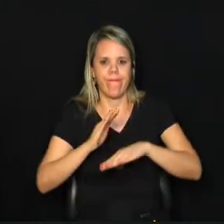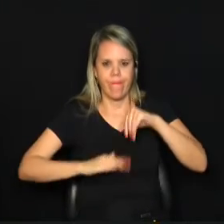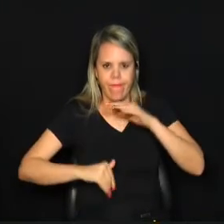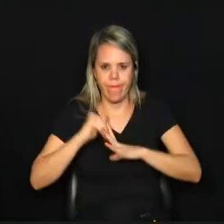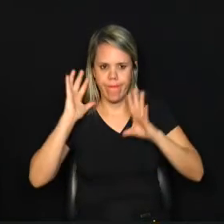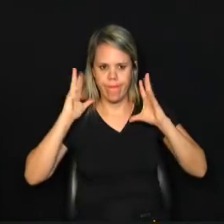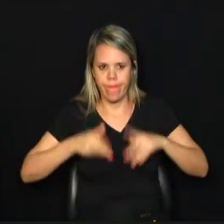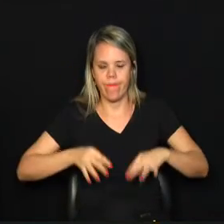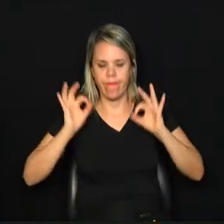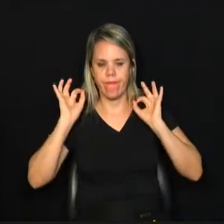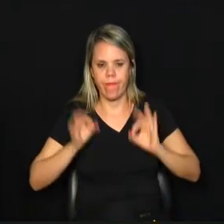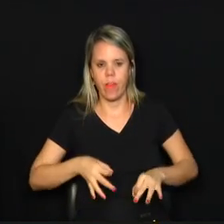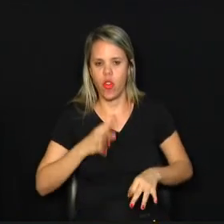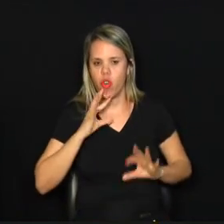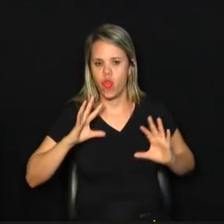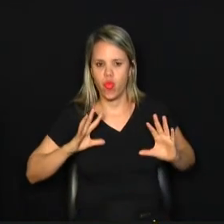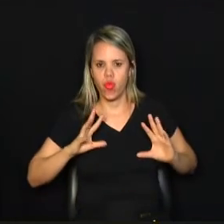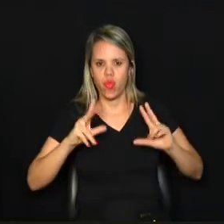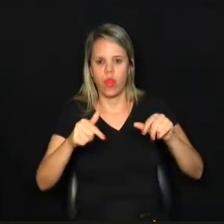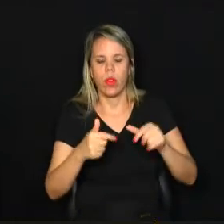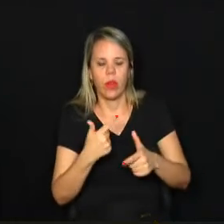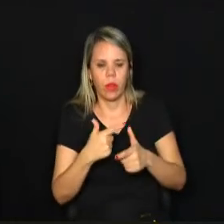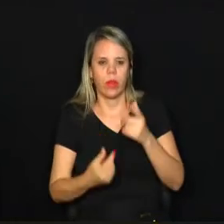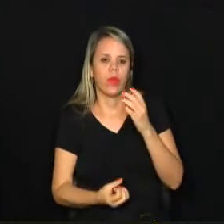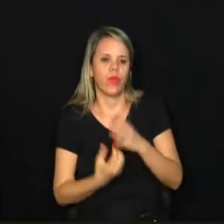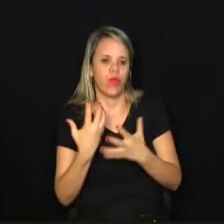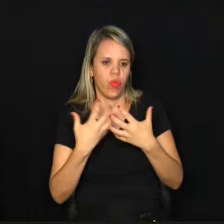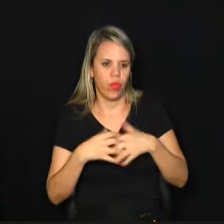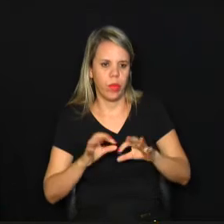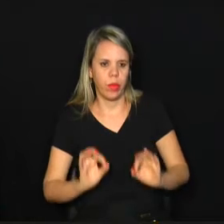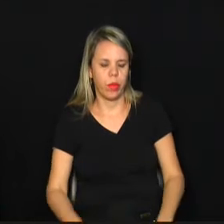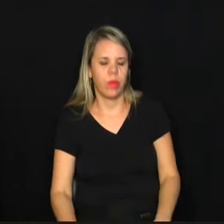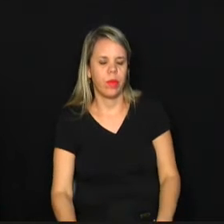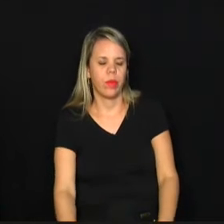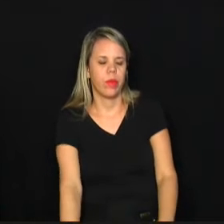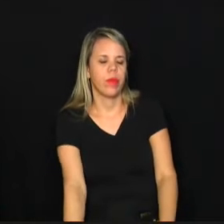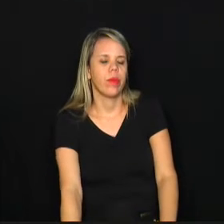com toda a rede para que isso seja gerido.